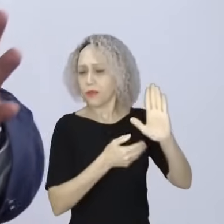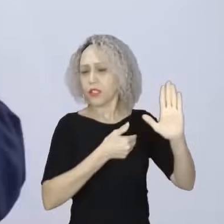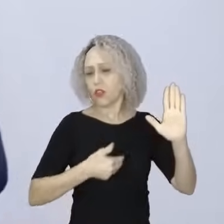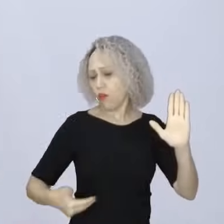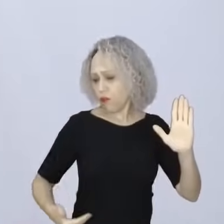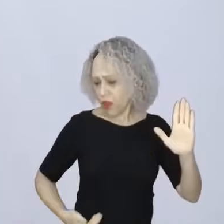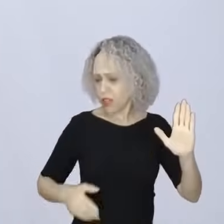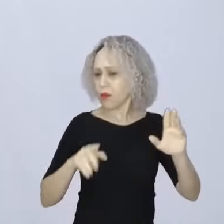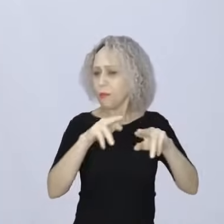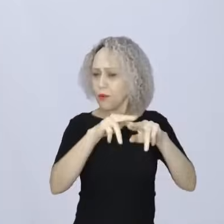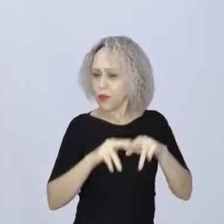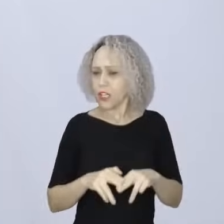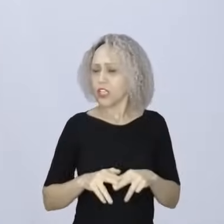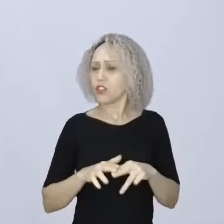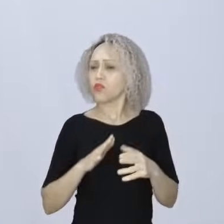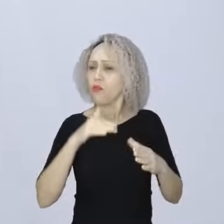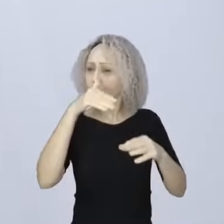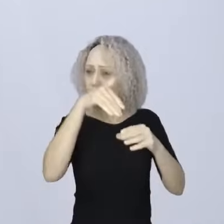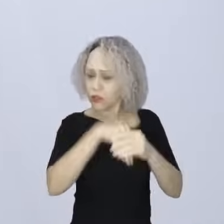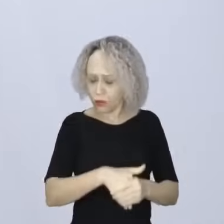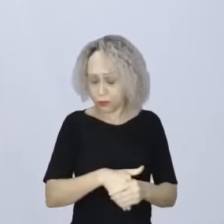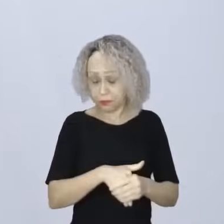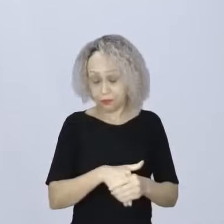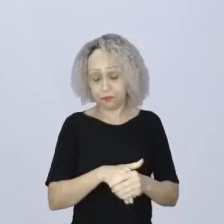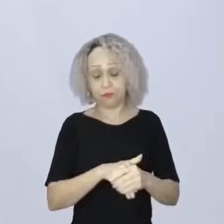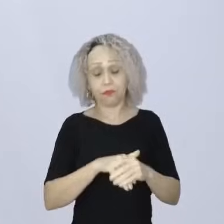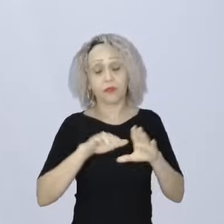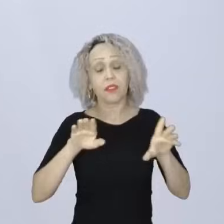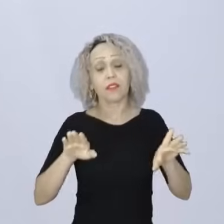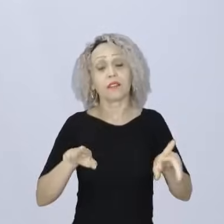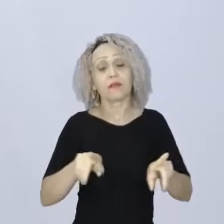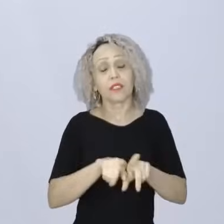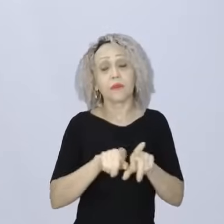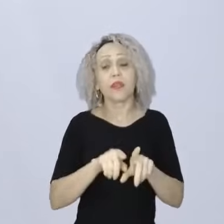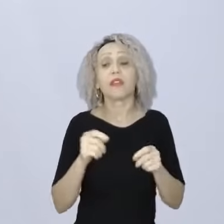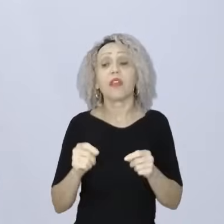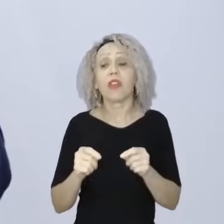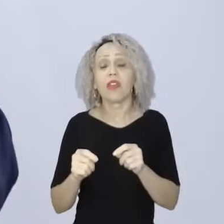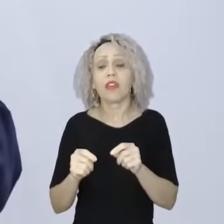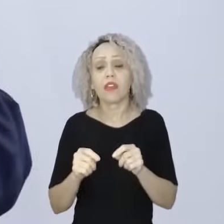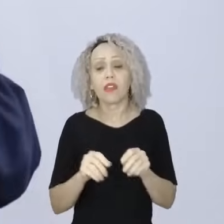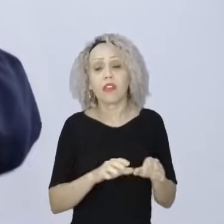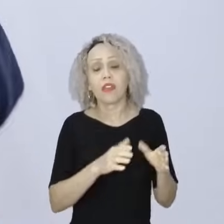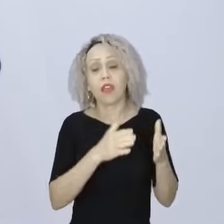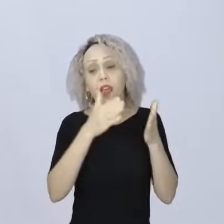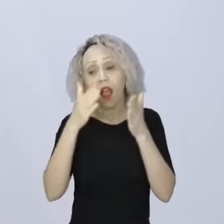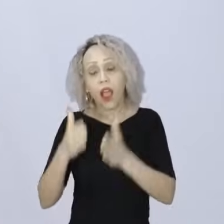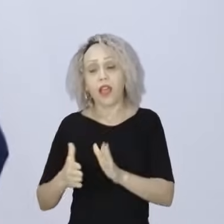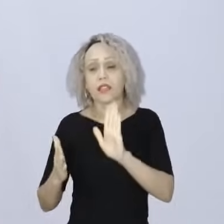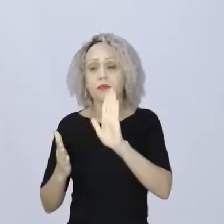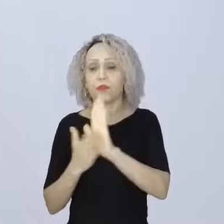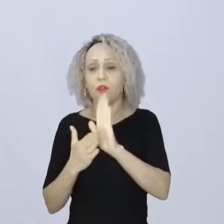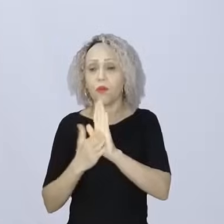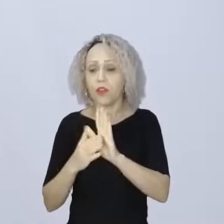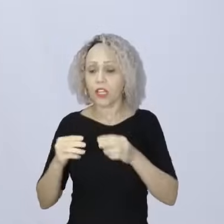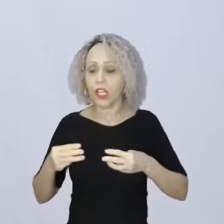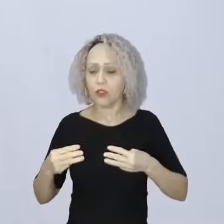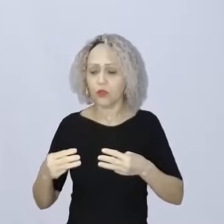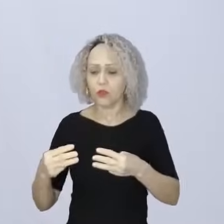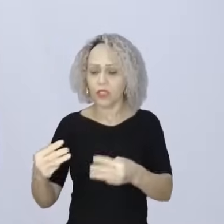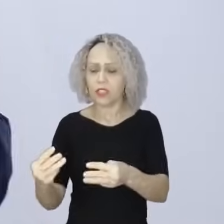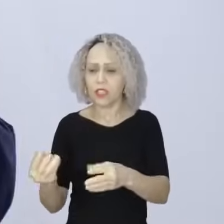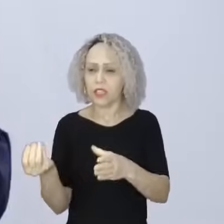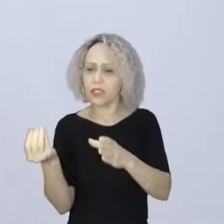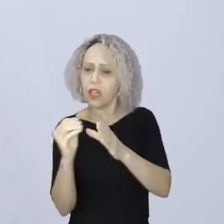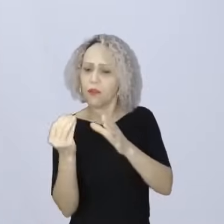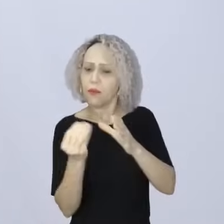governo, mas as propostas que os ministérios estavam propondo para a gente levar para o debate com o povo